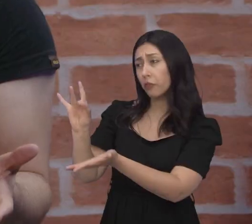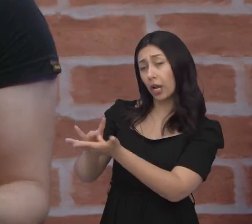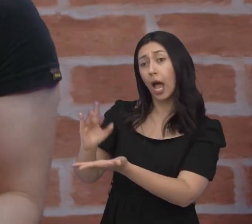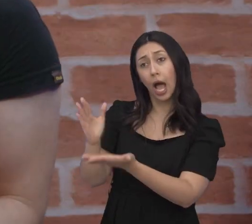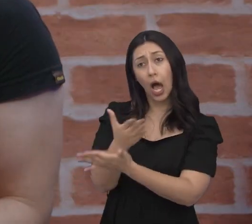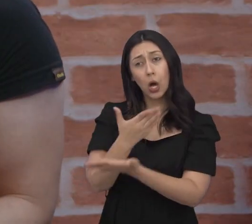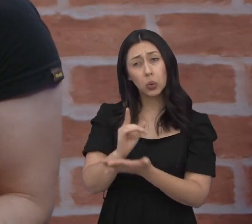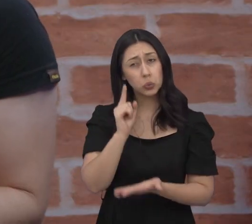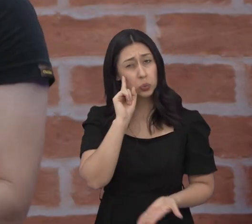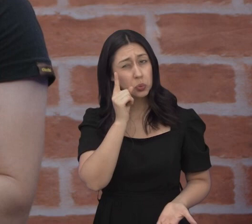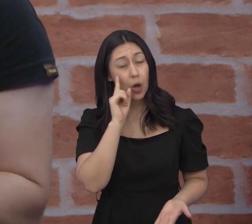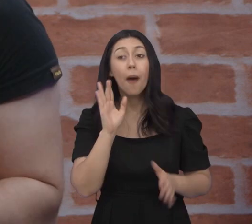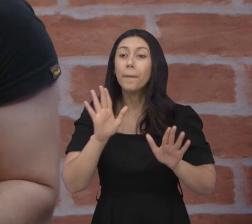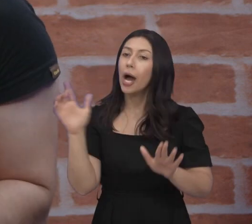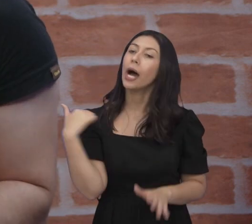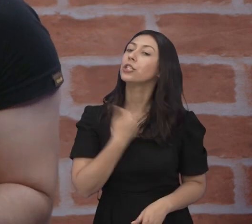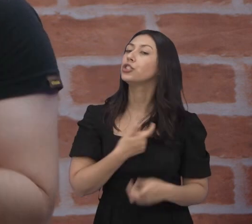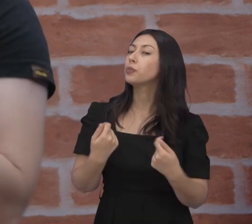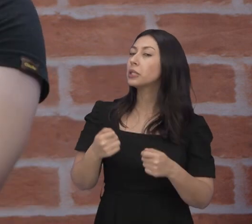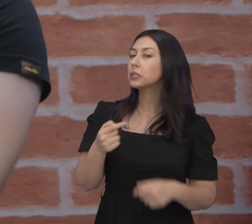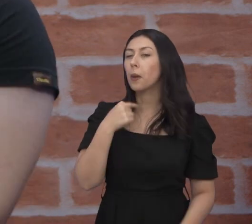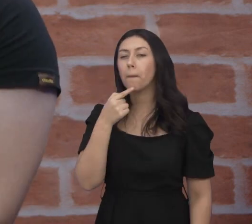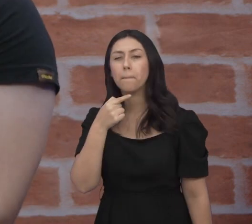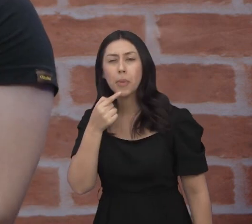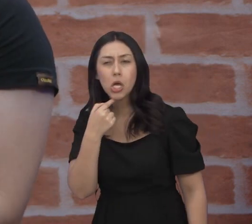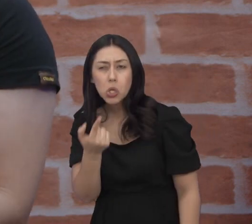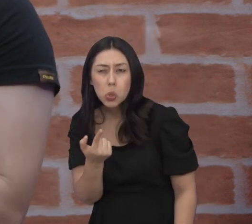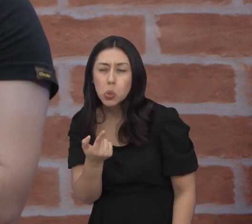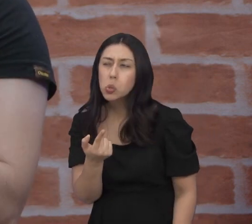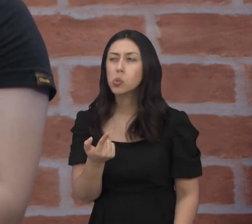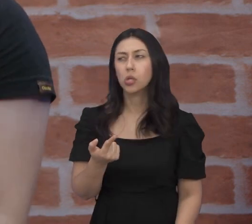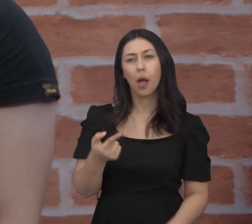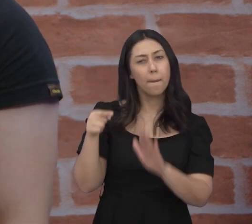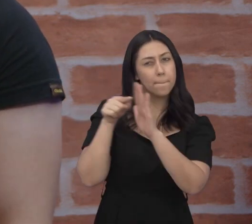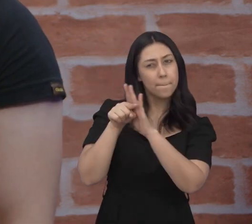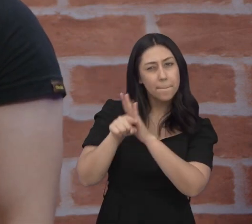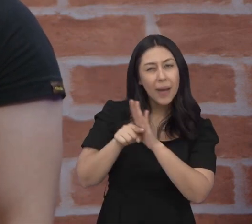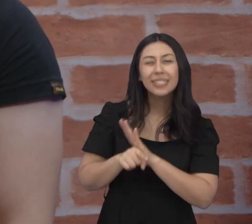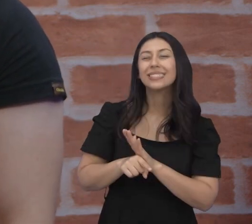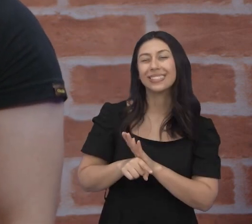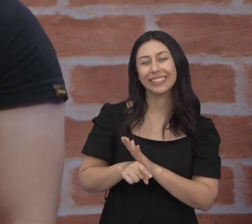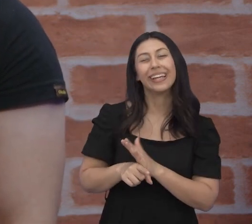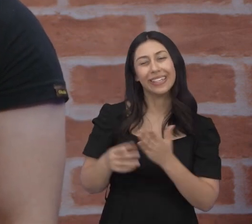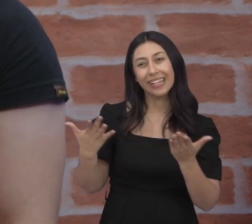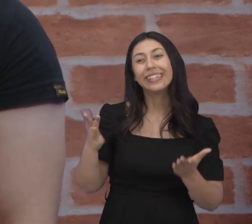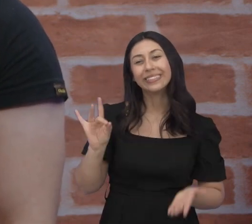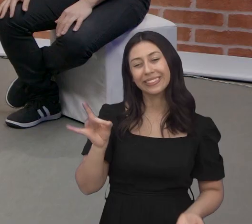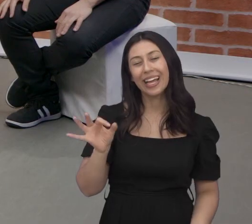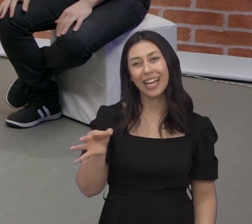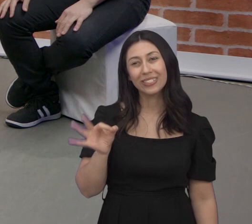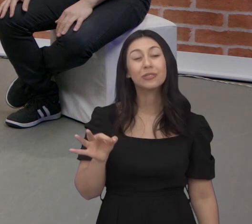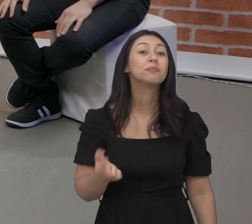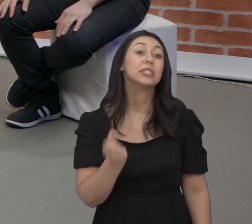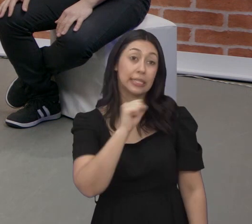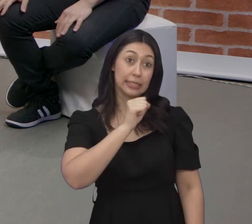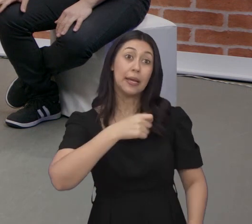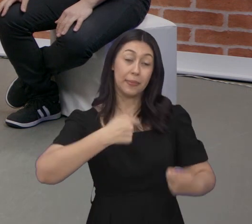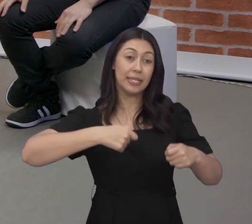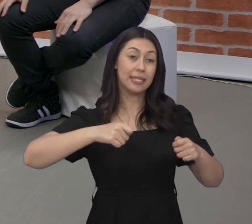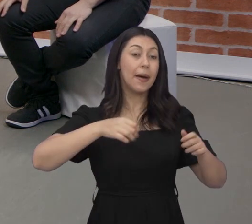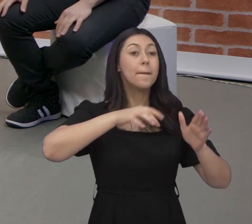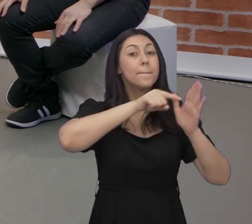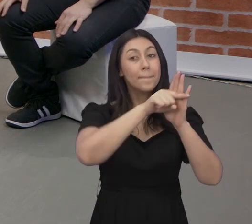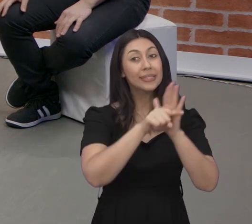ser, mas o que eu quero dizer, assim, sempre cabe a dúvida e sempre cabe mais pesquisa. Sim, é um assunto que vai longe, né? Isso mesmo. Tem que pesquisar